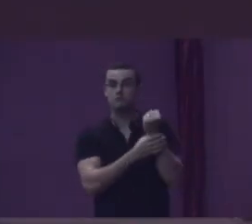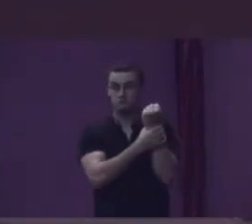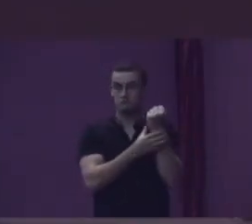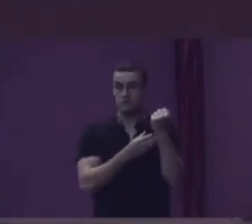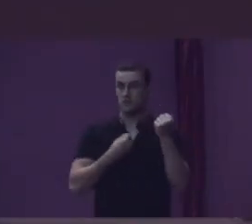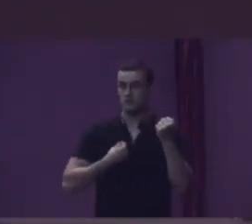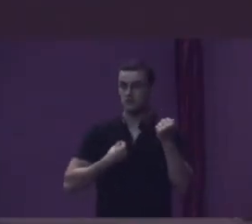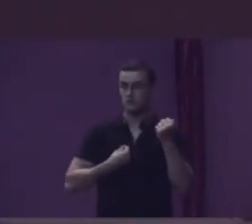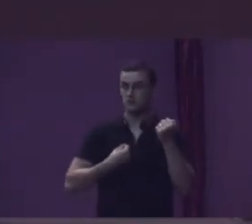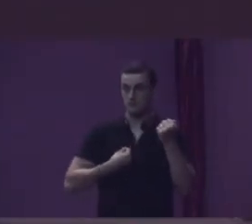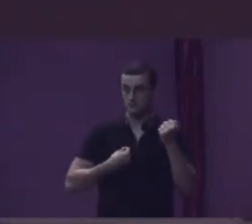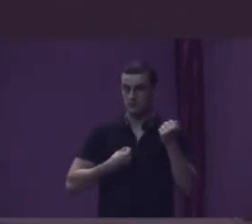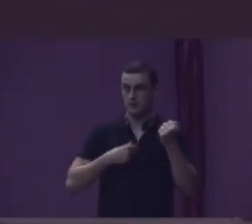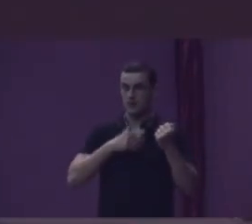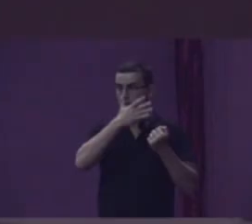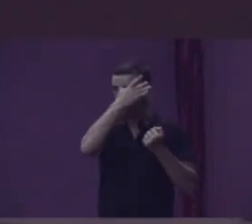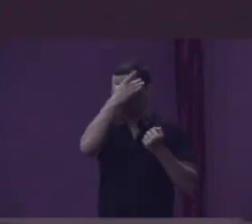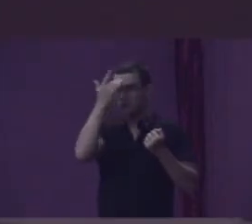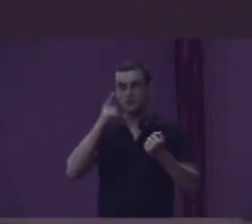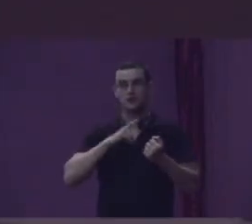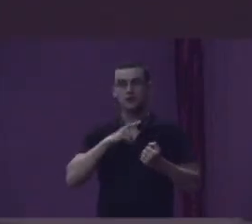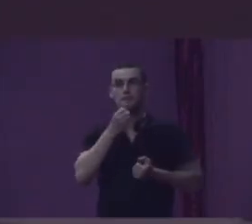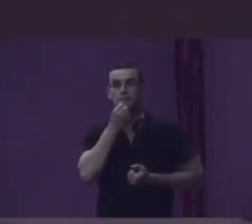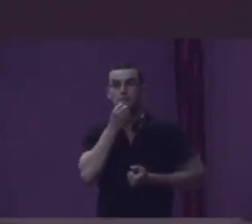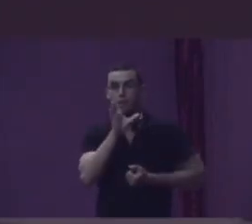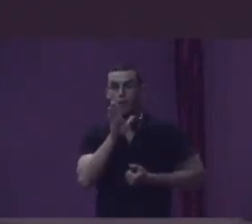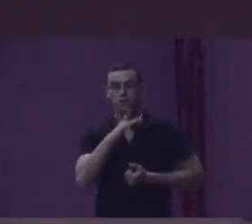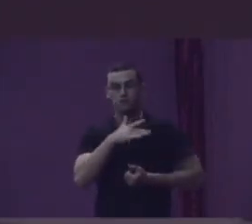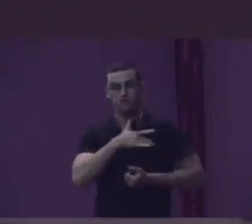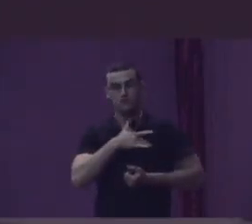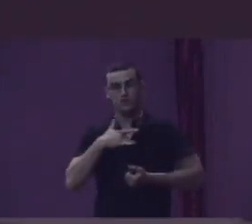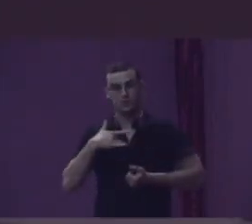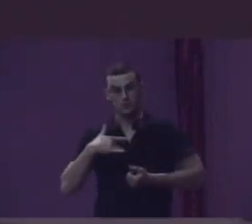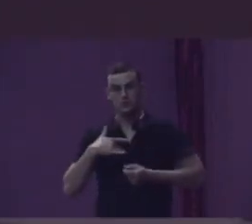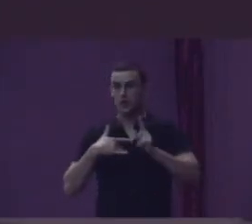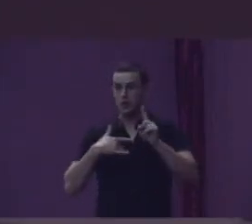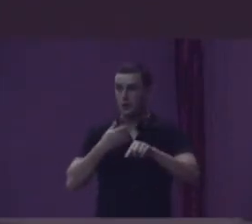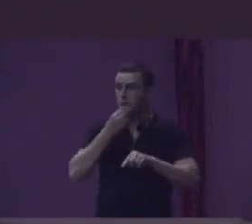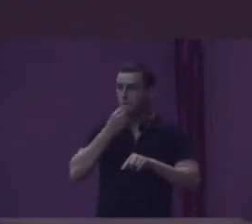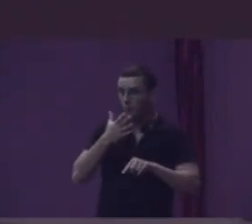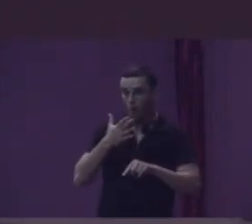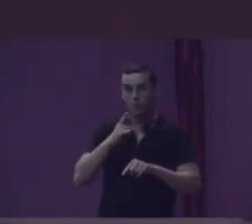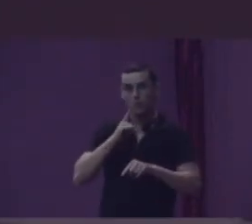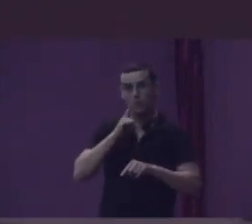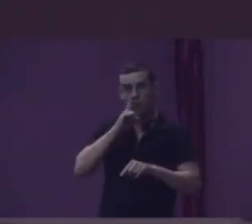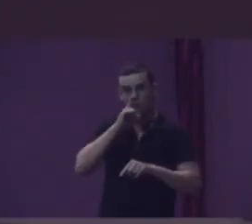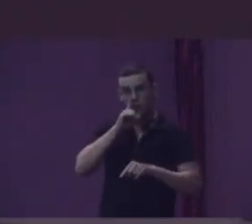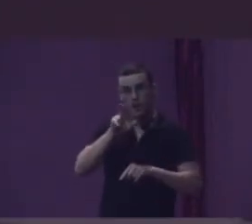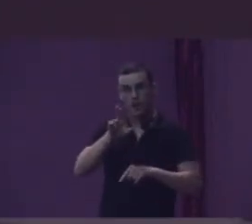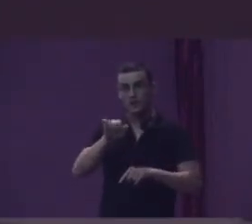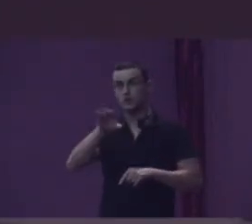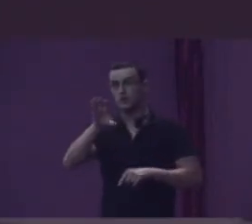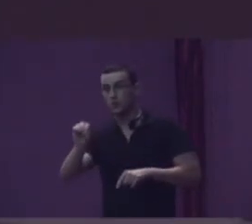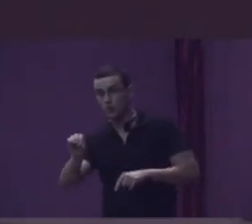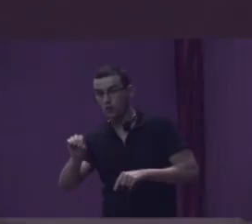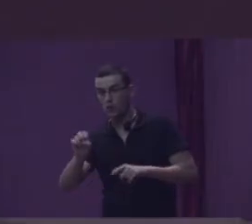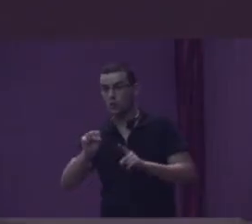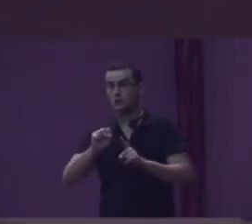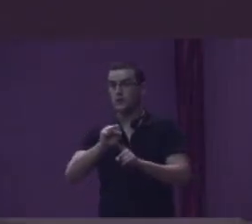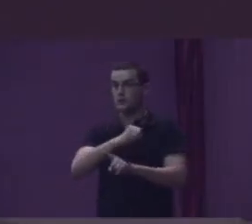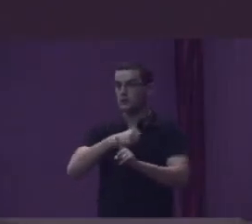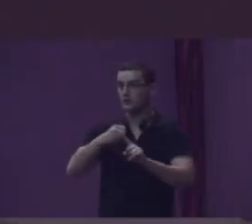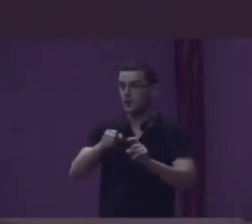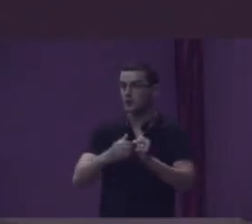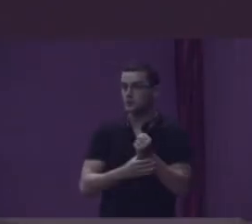a pessoa que é de boa saúde é um bom risco para a sociedade de segurança, porque